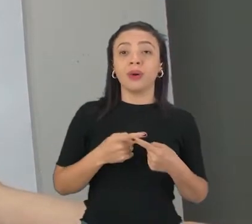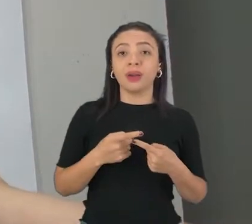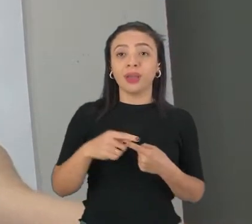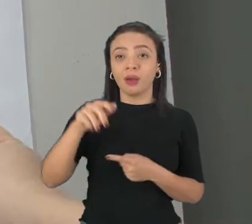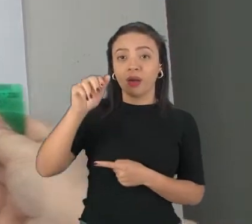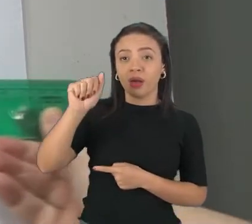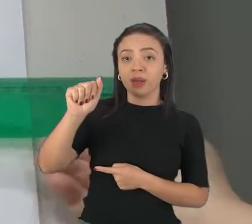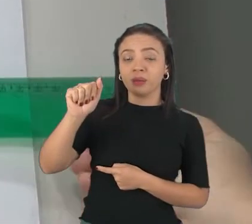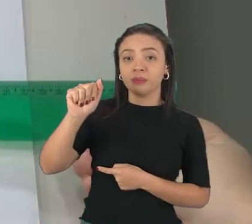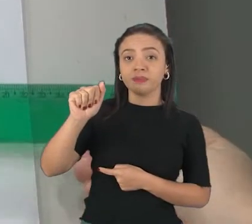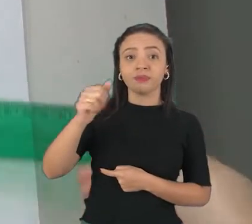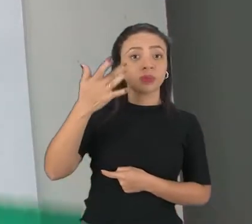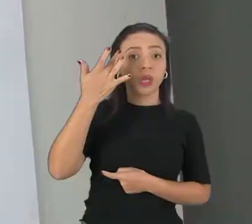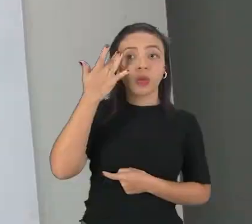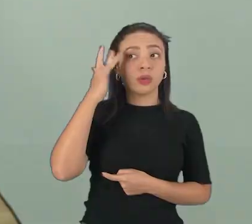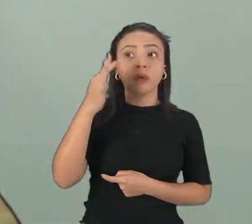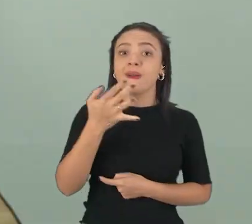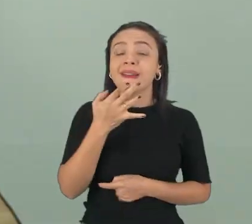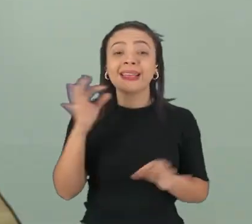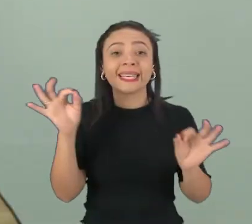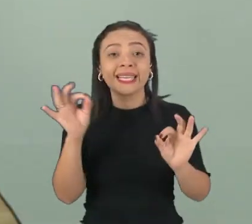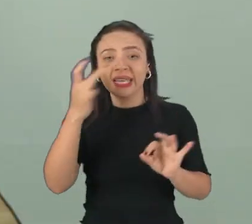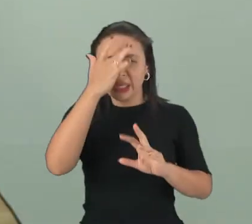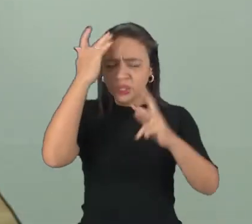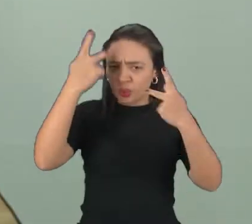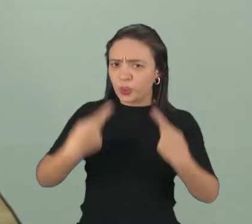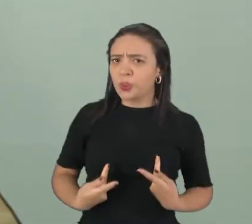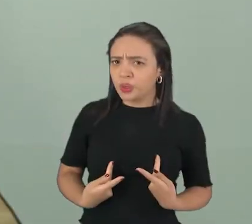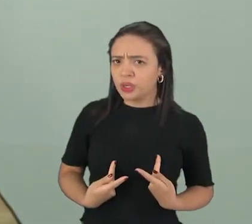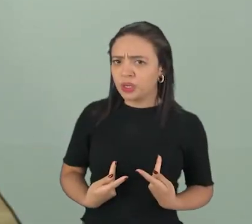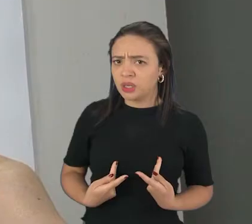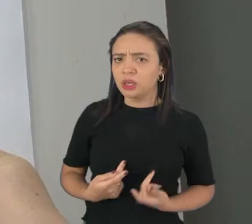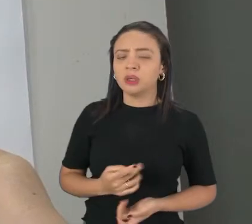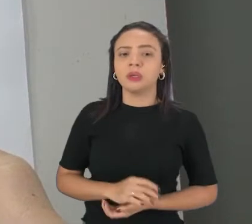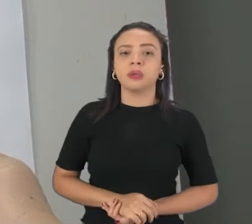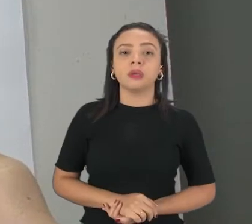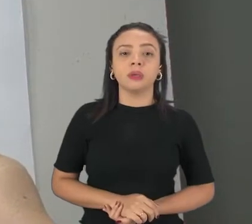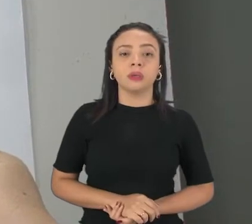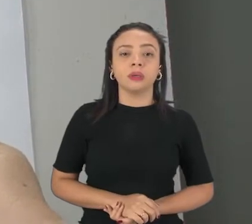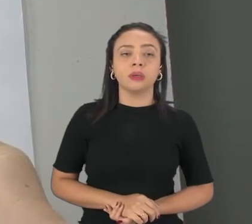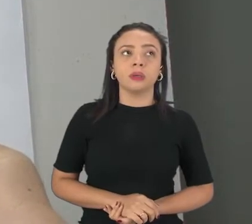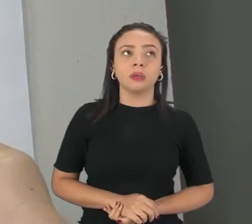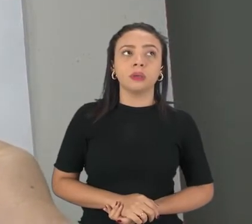não conhecia seres humanos. Será que é porque ele não conhecia seres humanos?